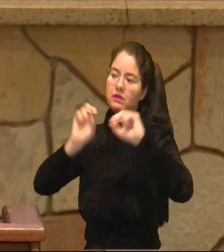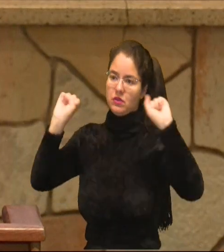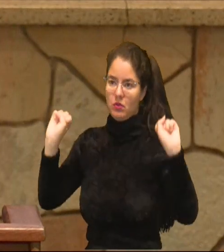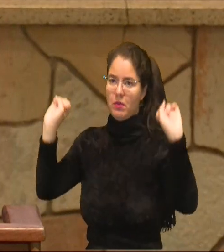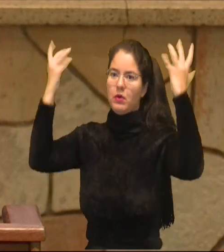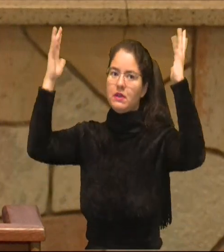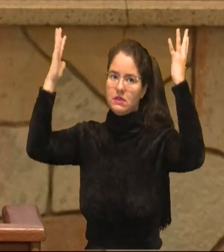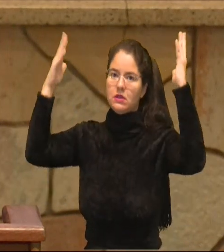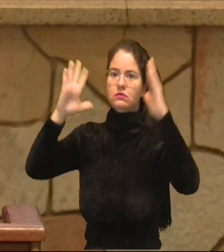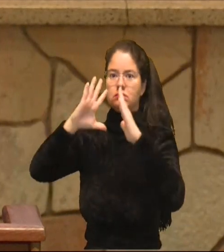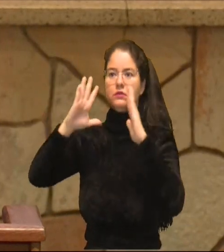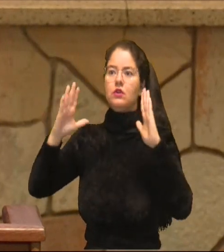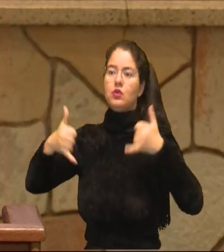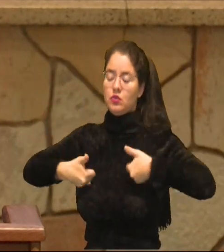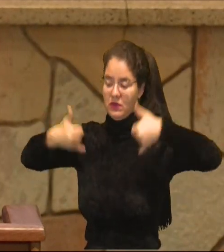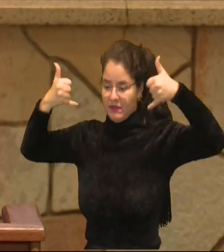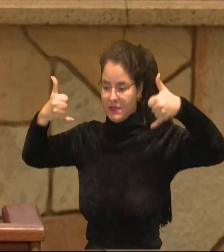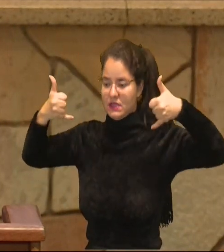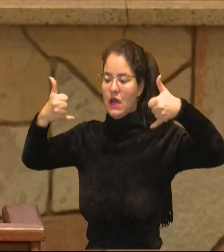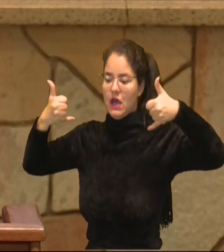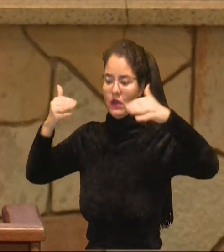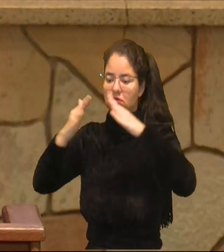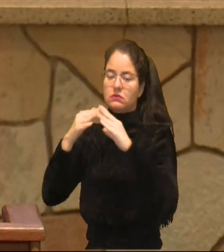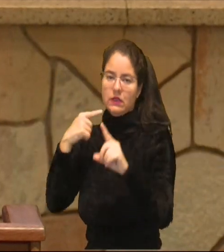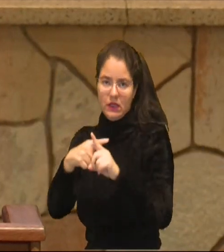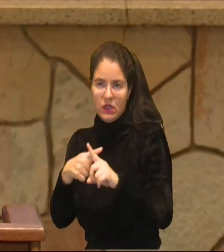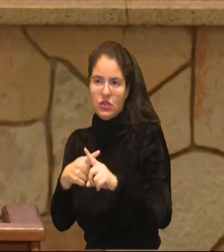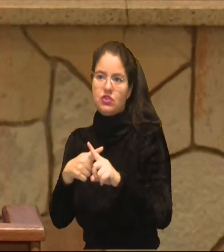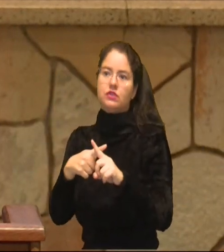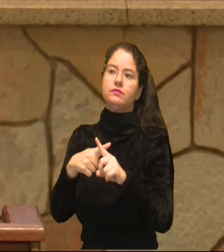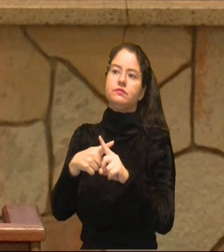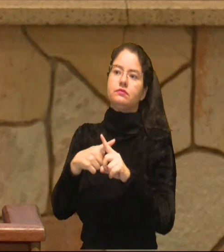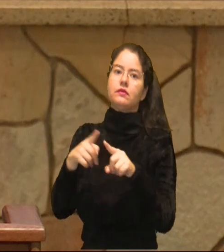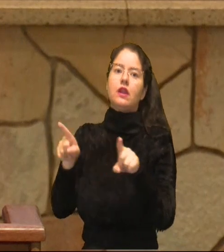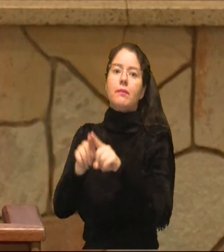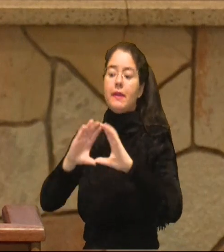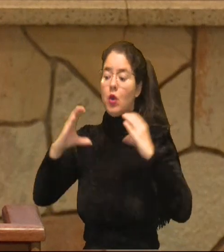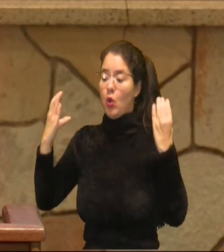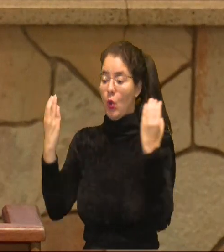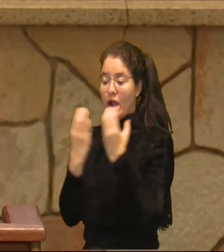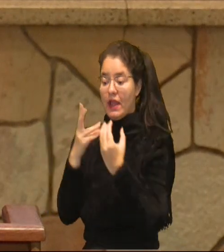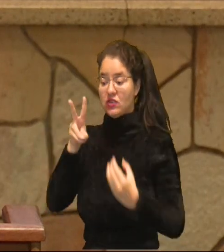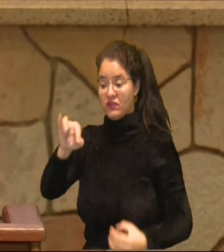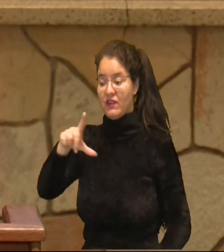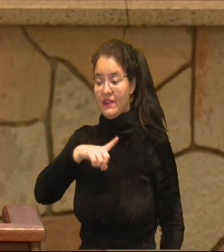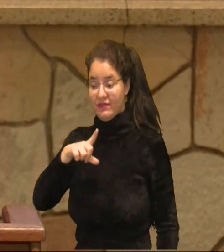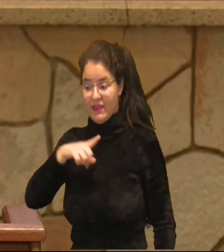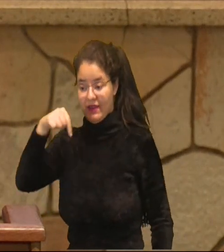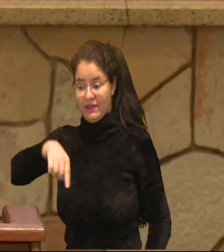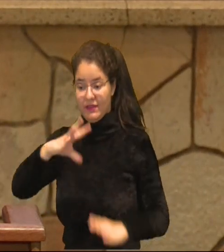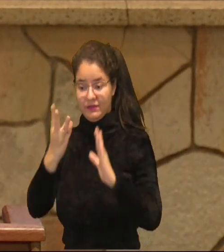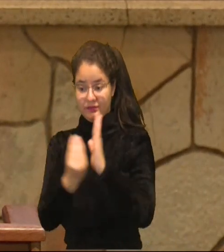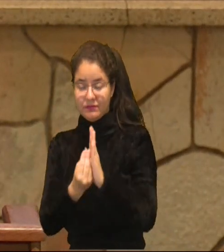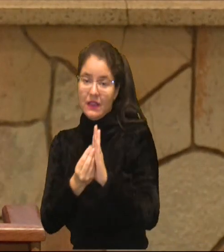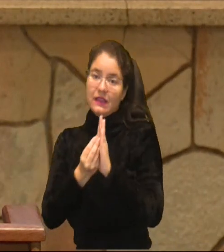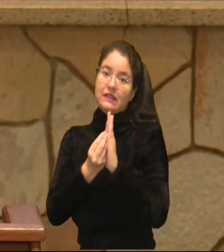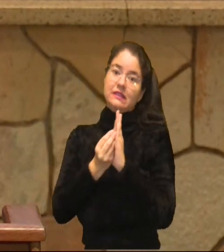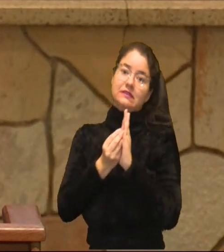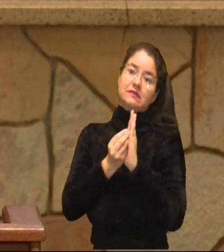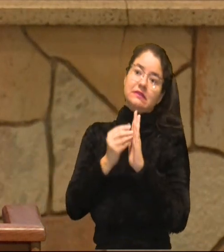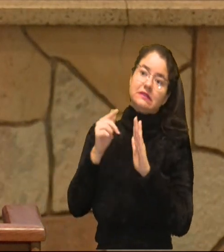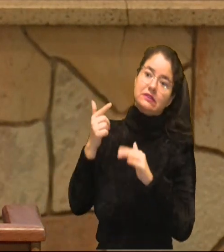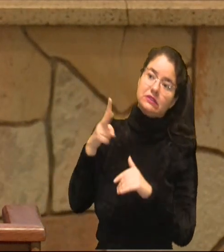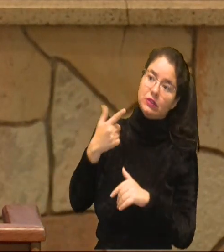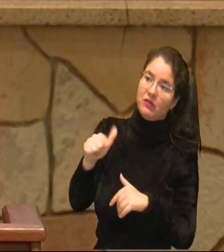aniversário da igreja, campanha de missões do congresso também, que será realizado aqui. Não teremos a caravana em julho, mas